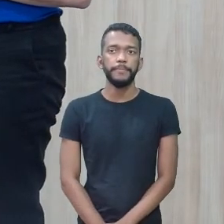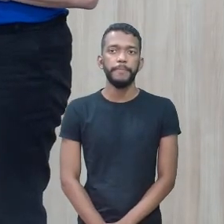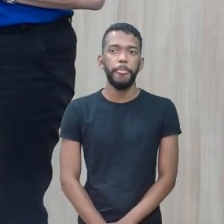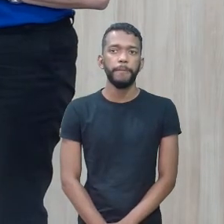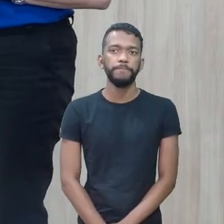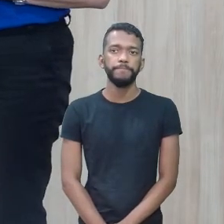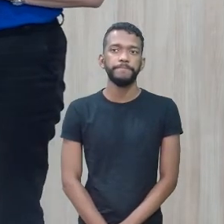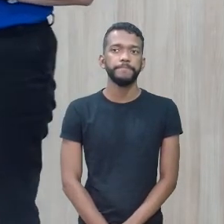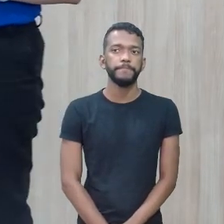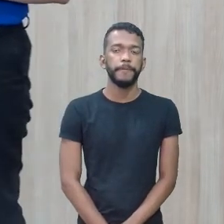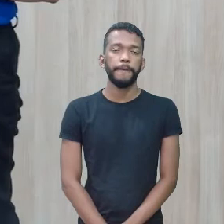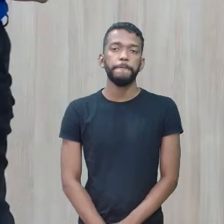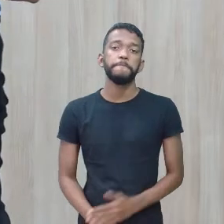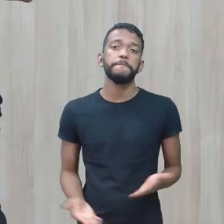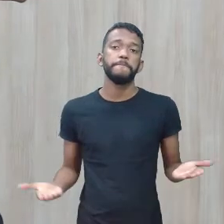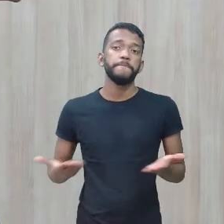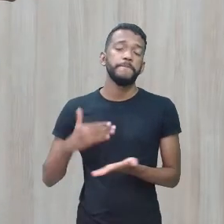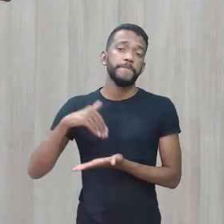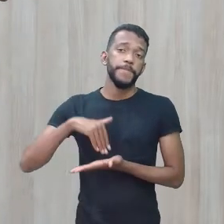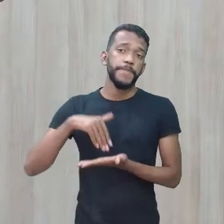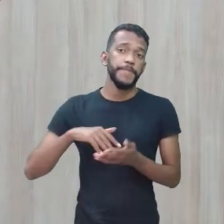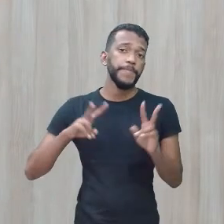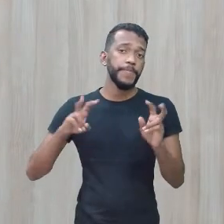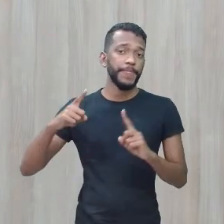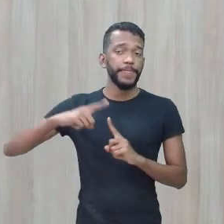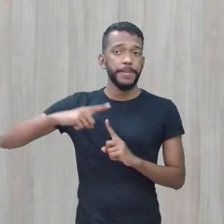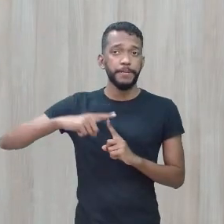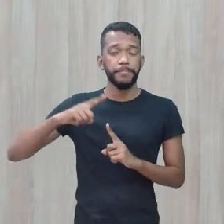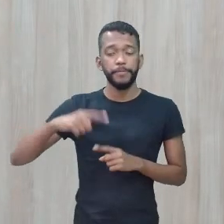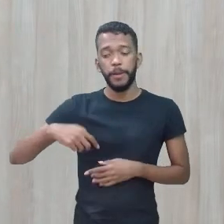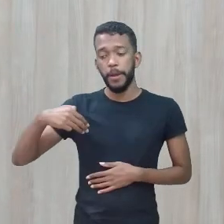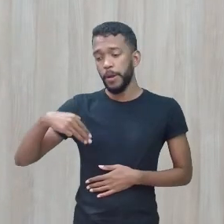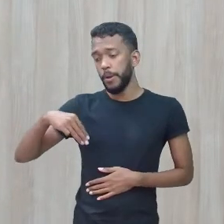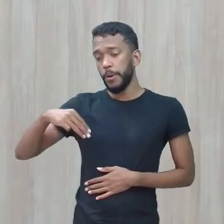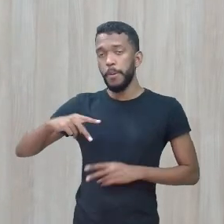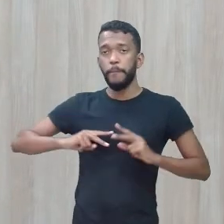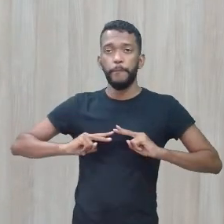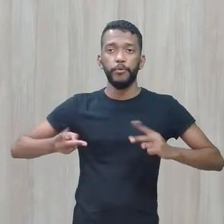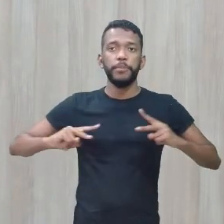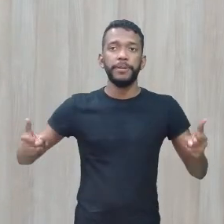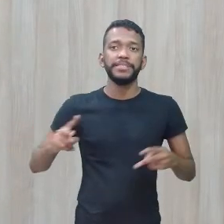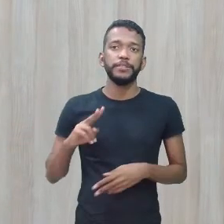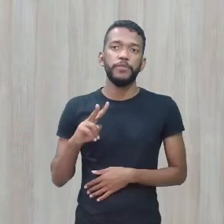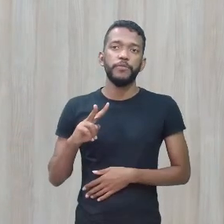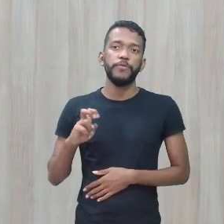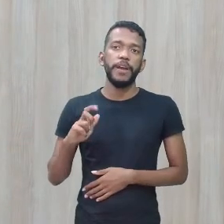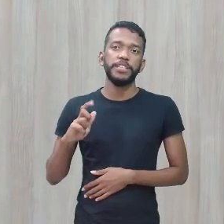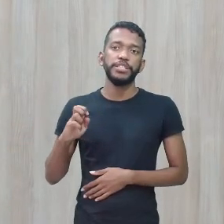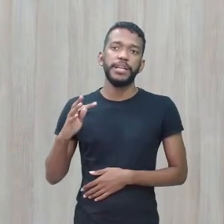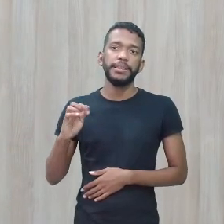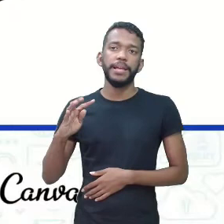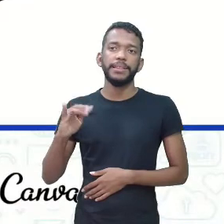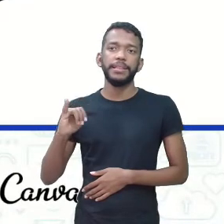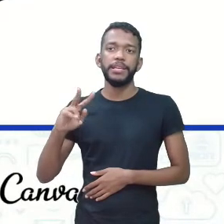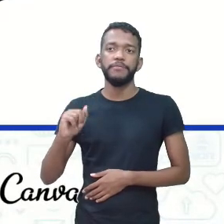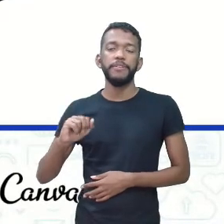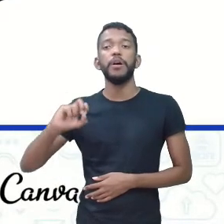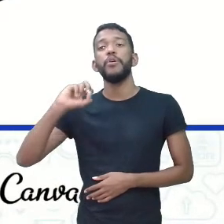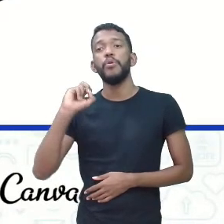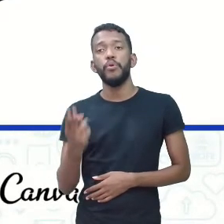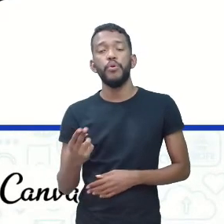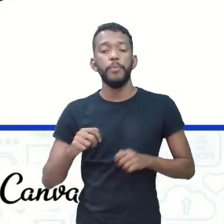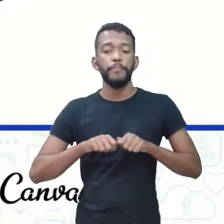E aqui, o último tipo, multiplicação vegetativa ou